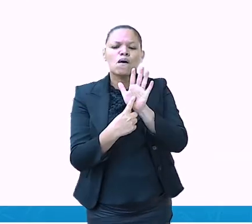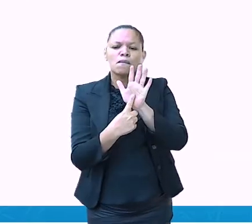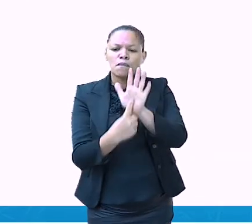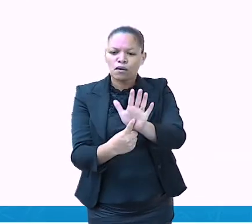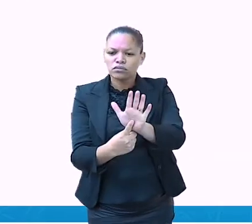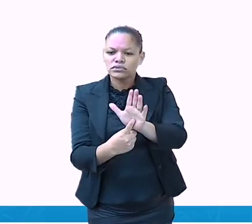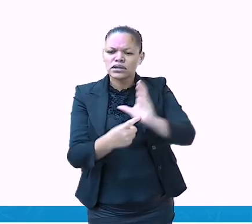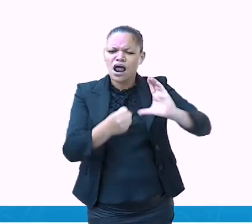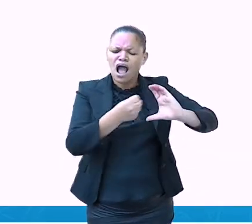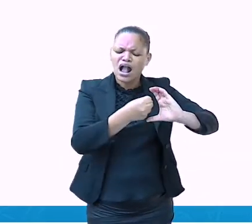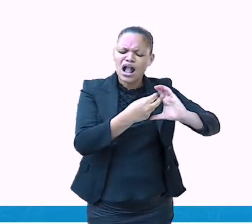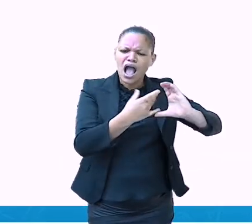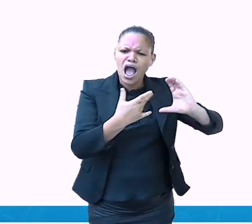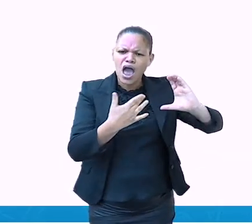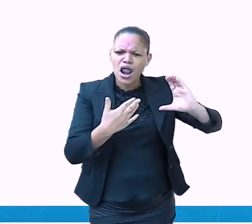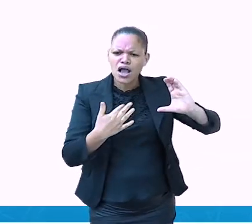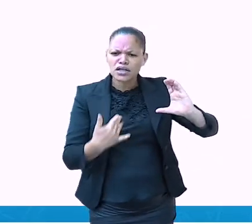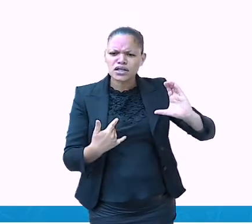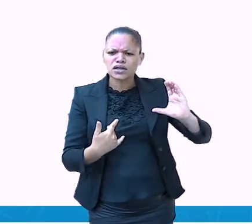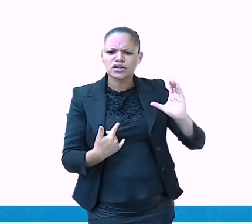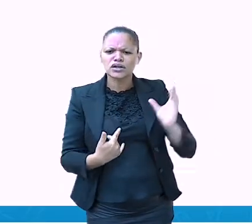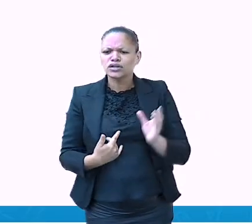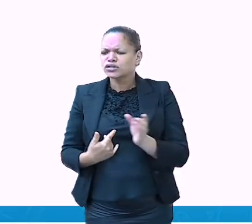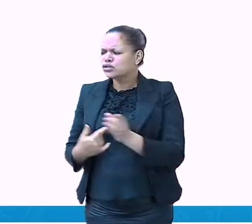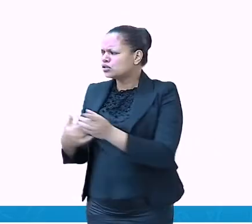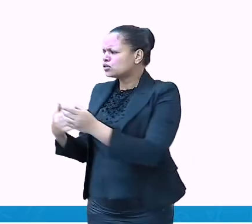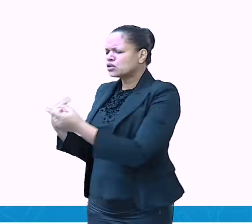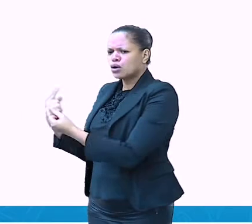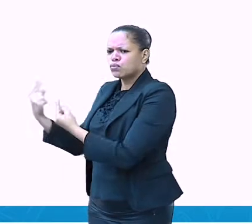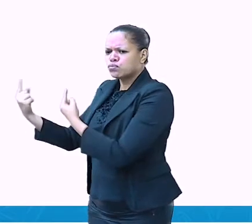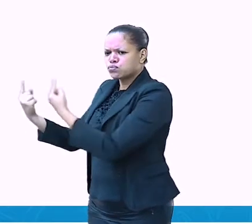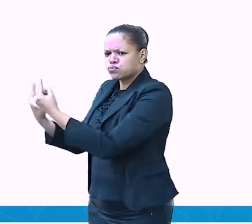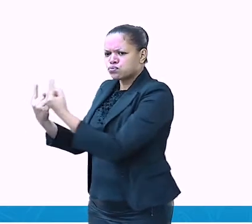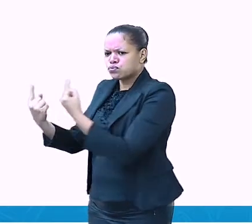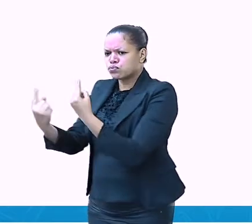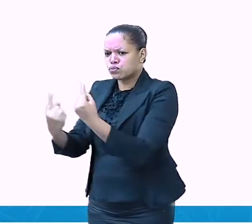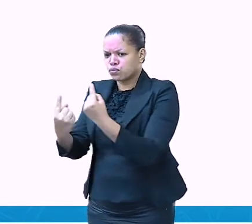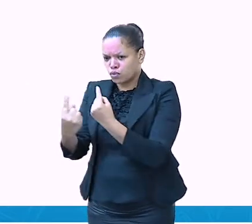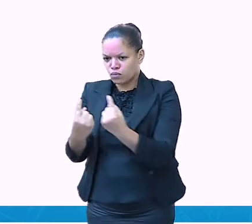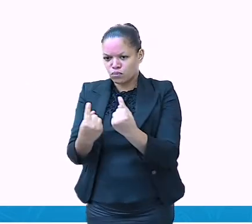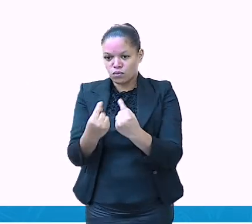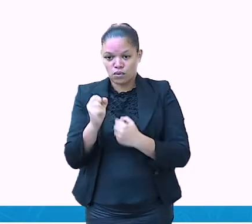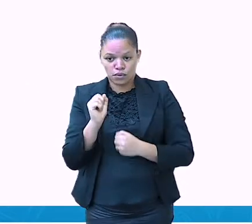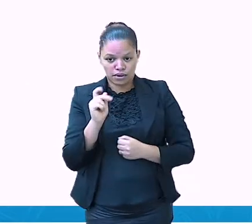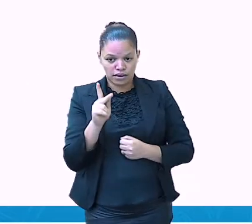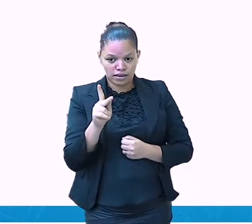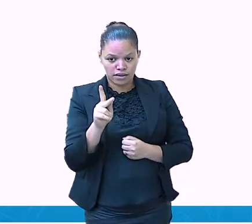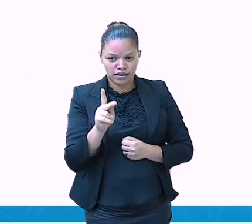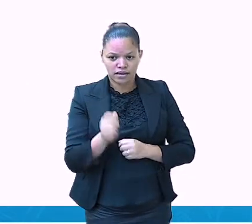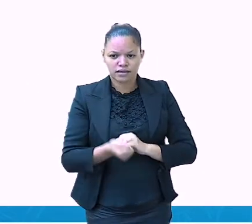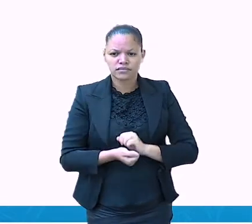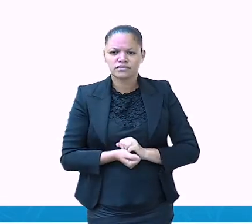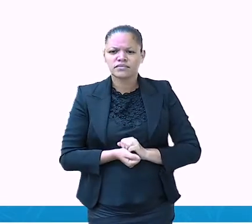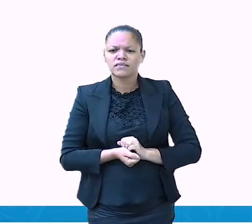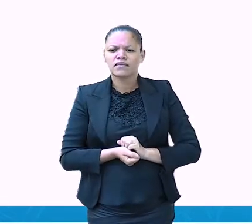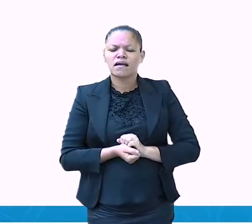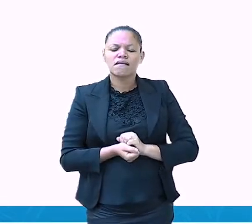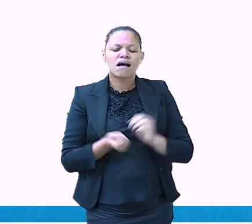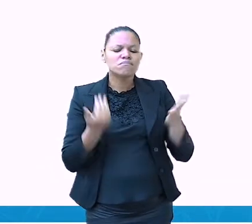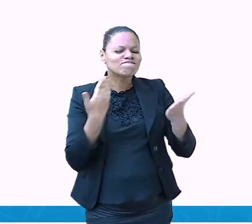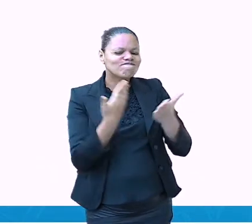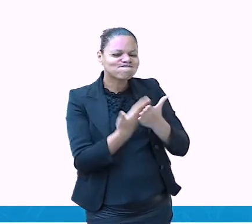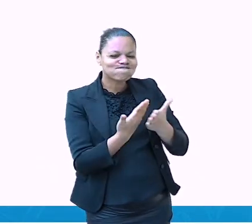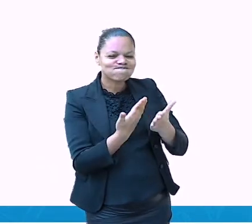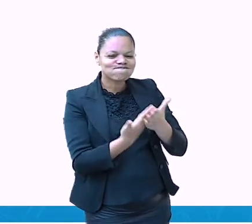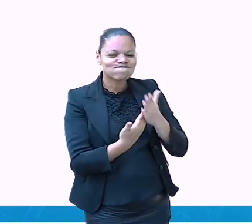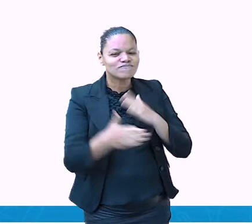mais órgãos vai acrescentando, nós vamos passando de um por um, assim, descendo a escala, ok? Vamos para a nossa aula para que